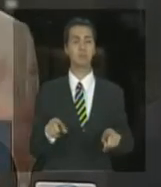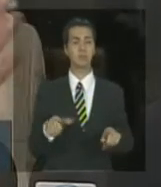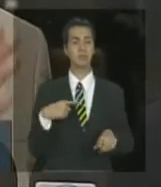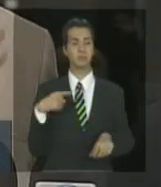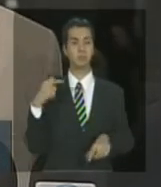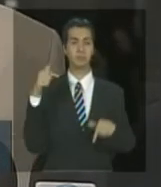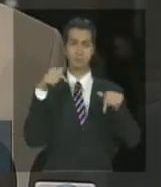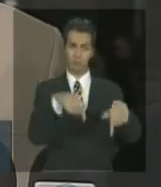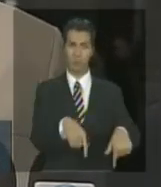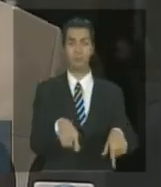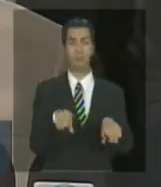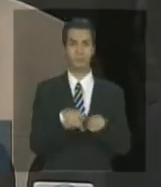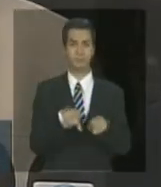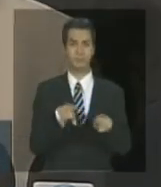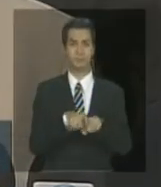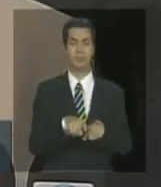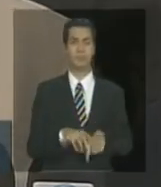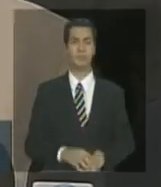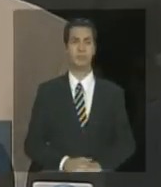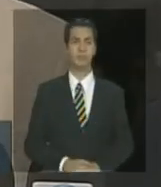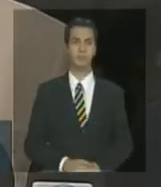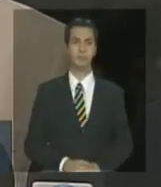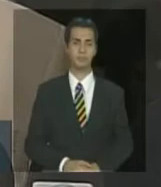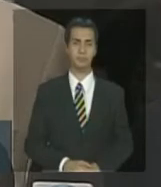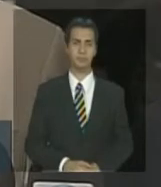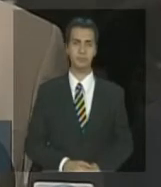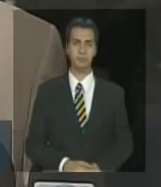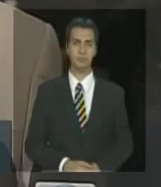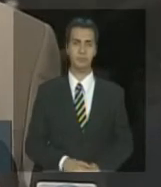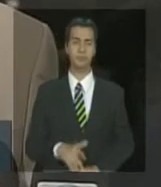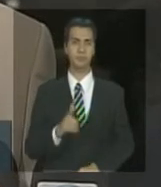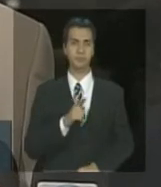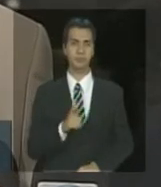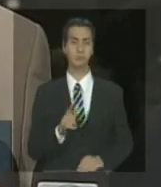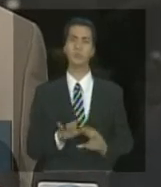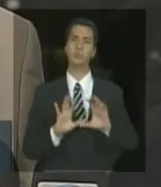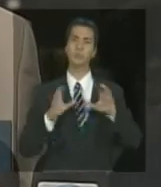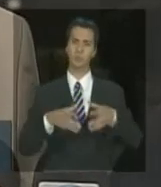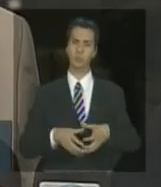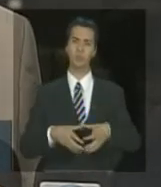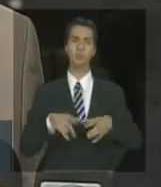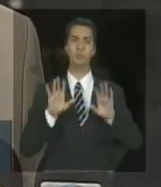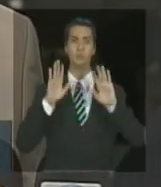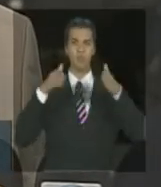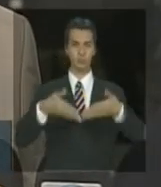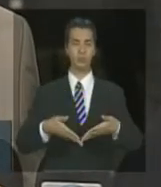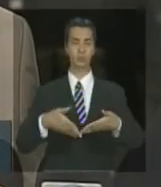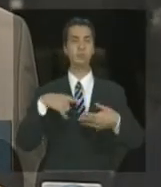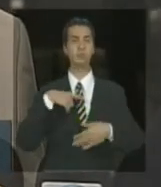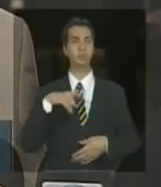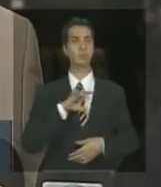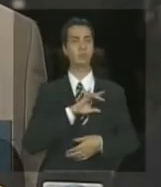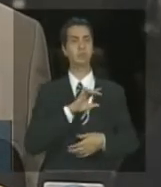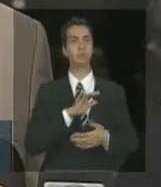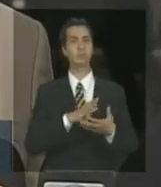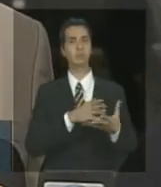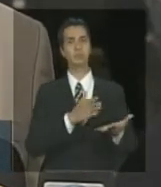refletiu-se aqui no, nas manifestações dos membros dos diversos setores do